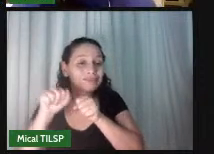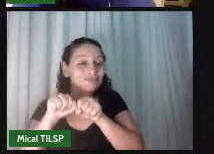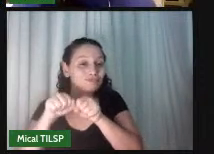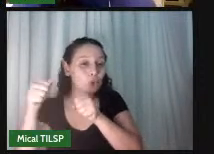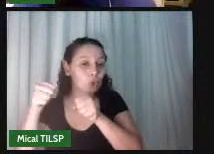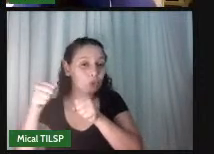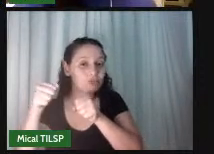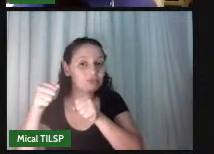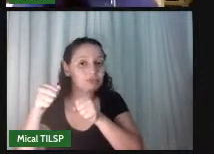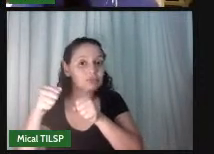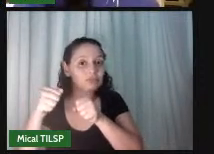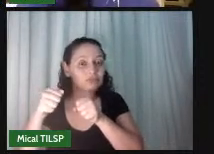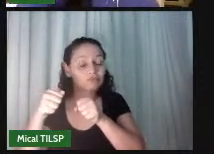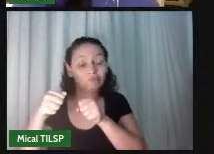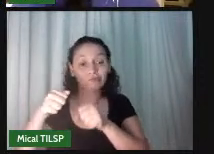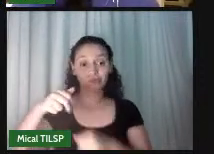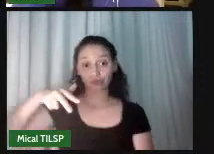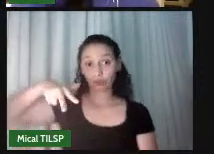O paciente, tadinho,